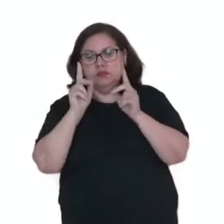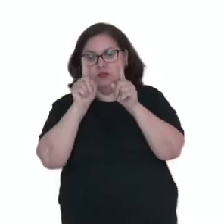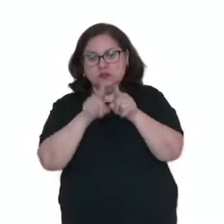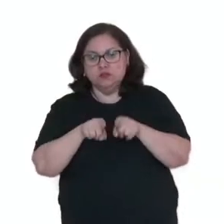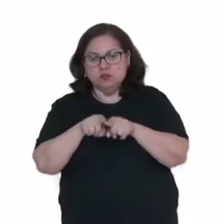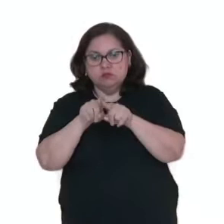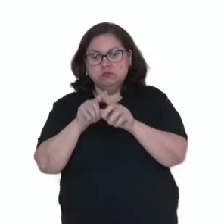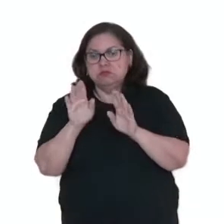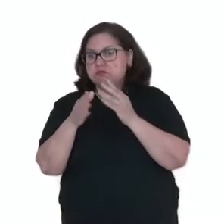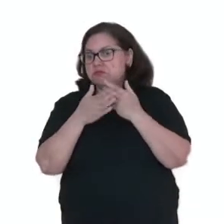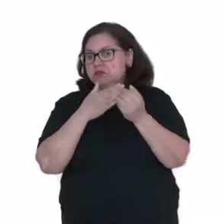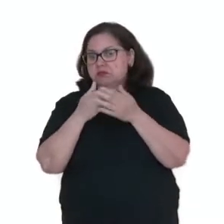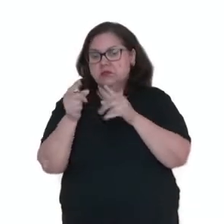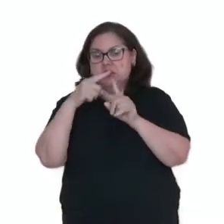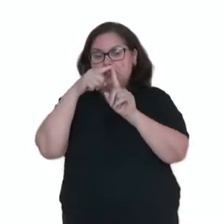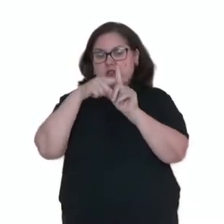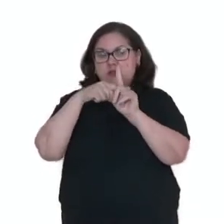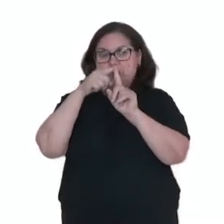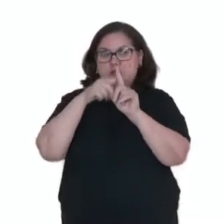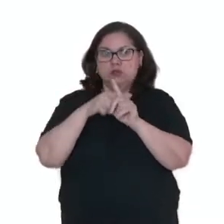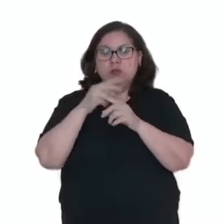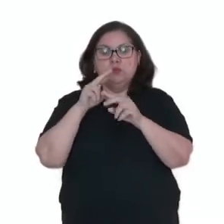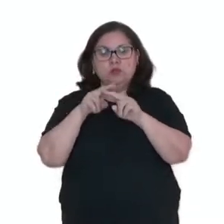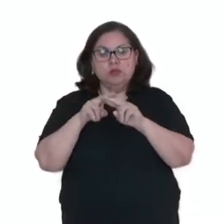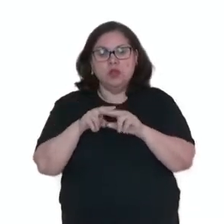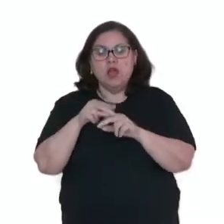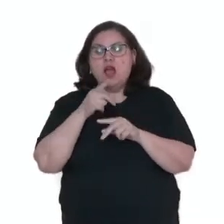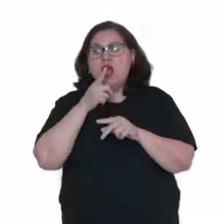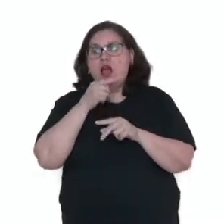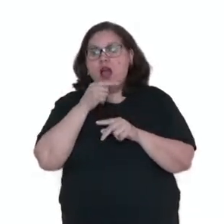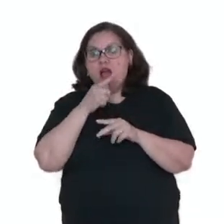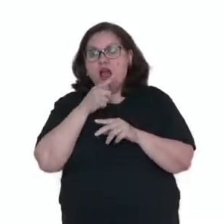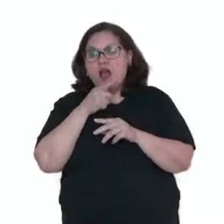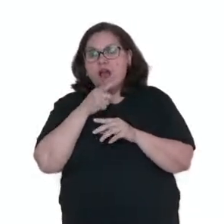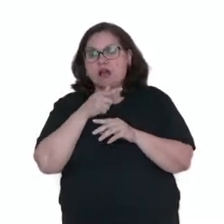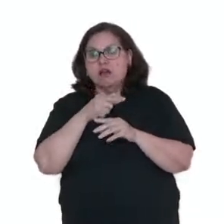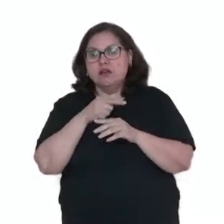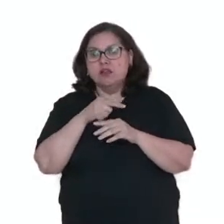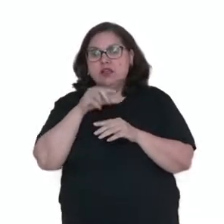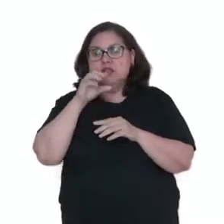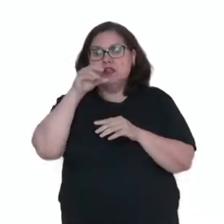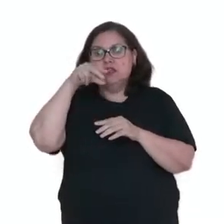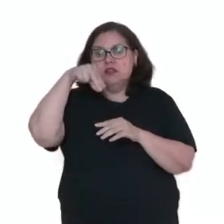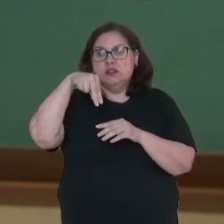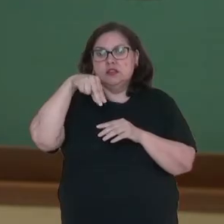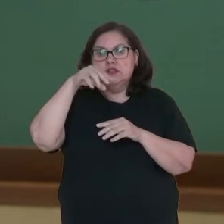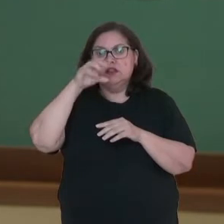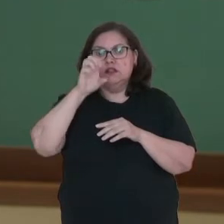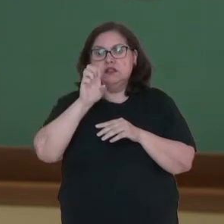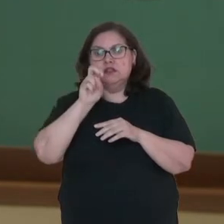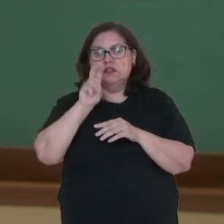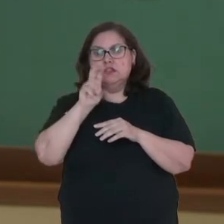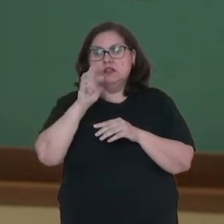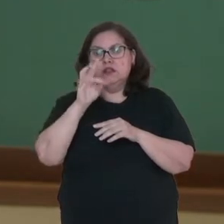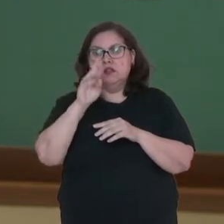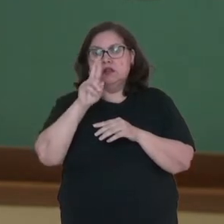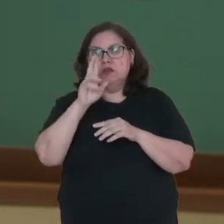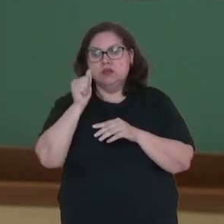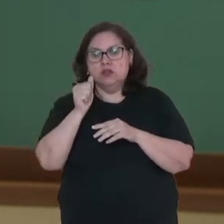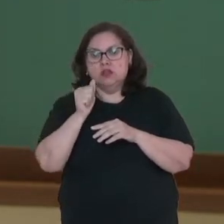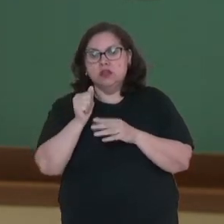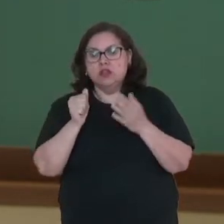independente da temperatura. Por esse motivo, a água ela é neutra. A água, nós não dizemos que ela é